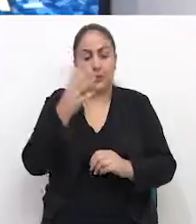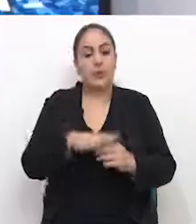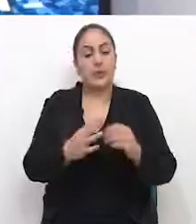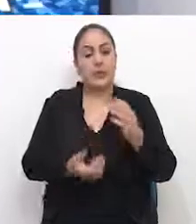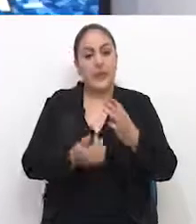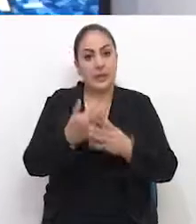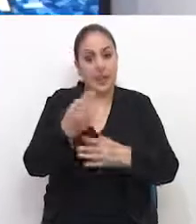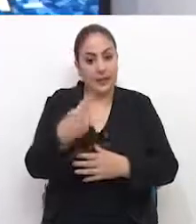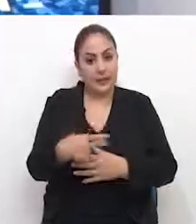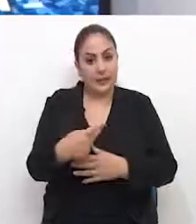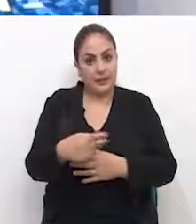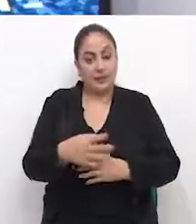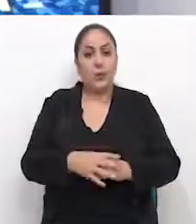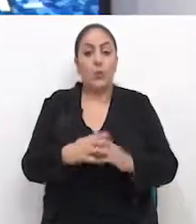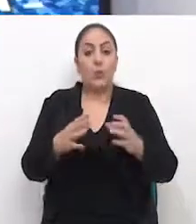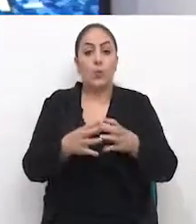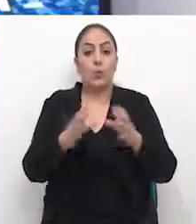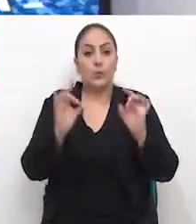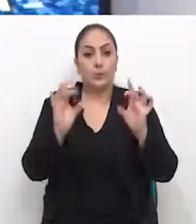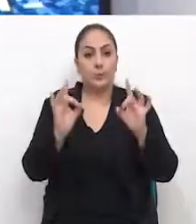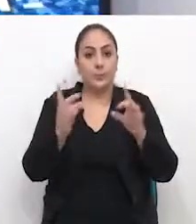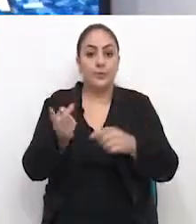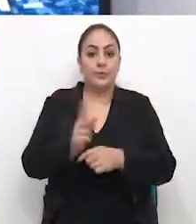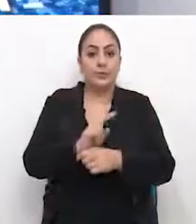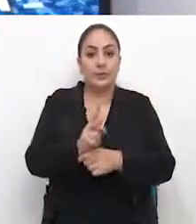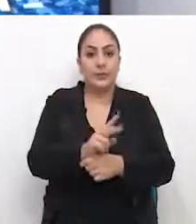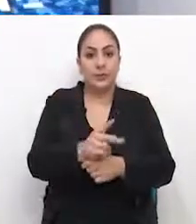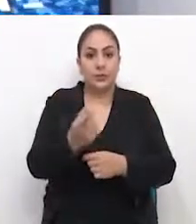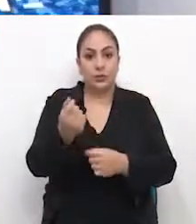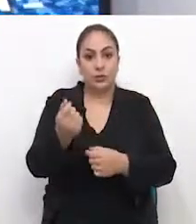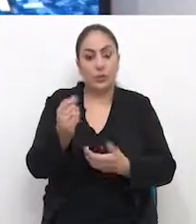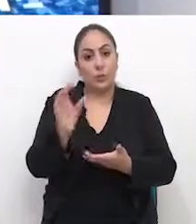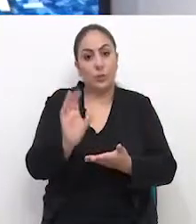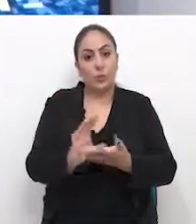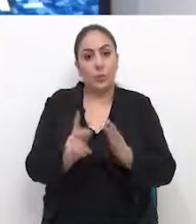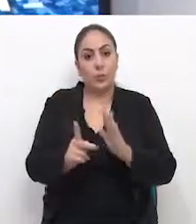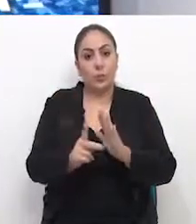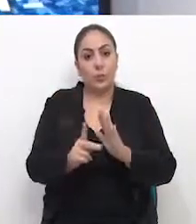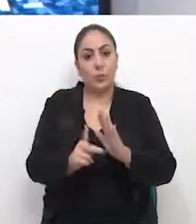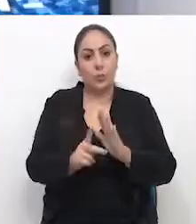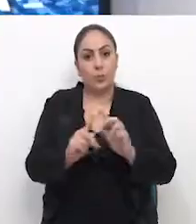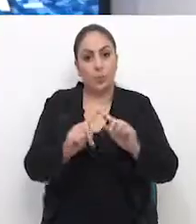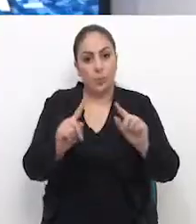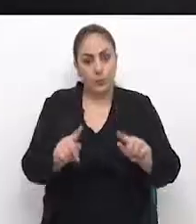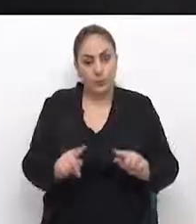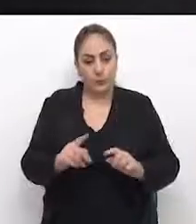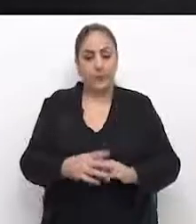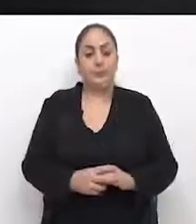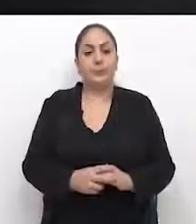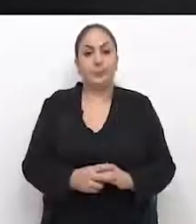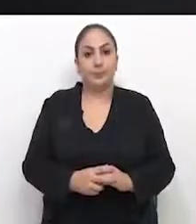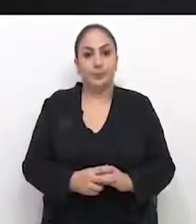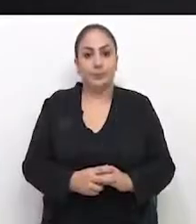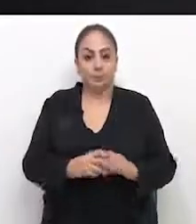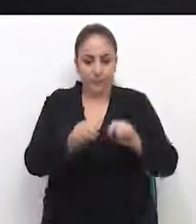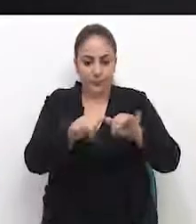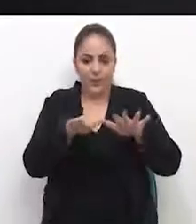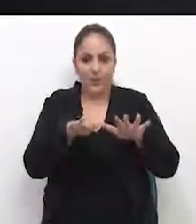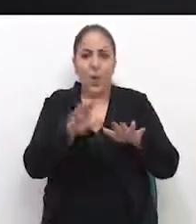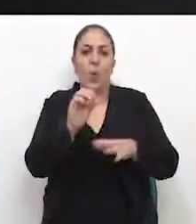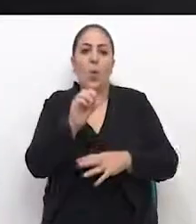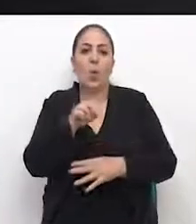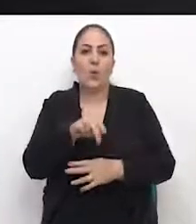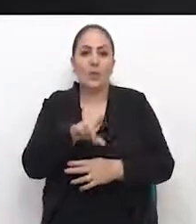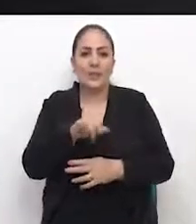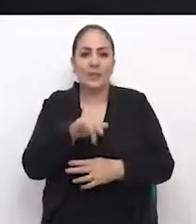de resolução que cria na casa um grupo especial para fiscalizar recursos públicos. A sessão online